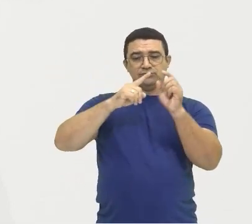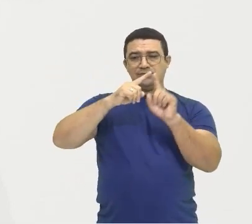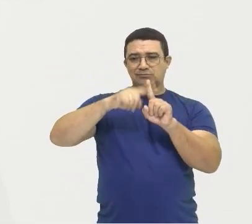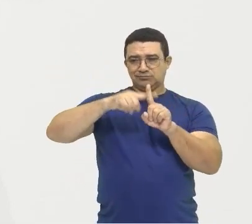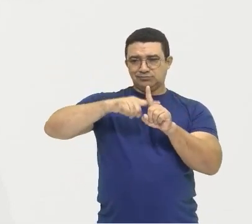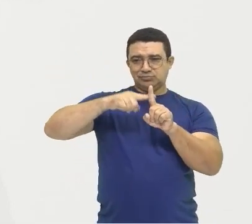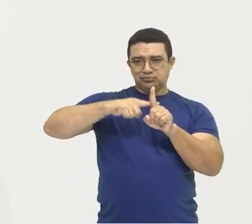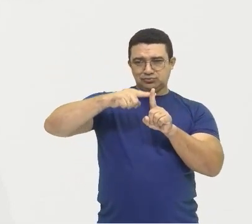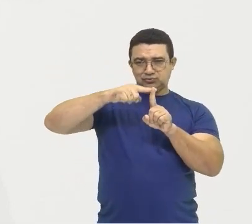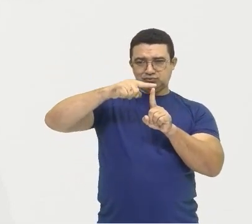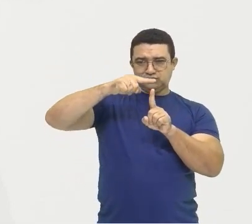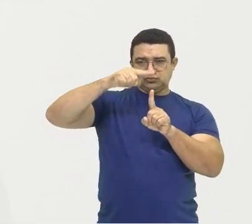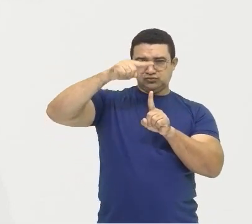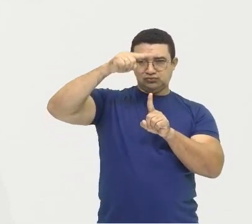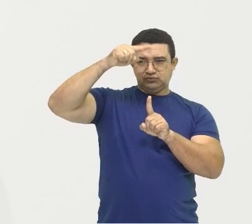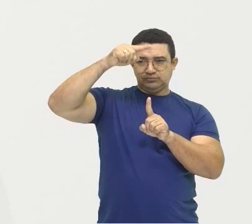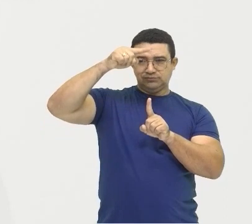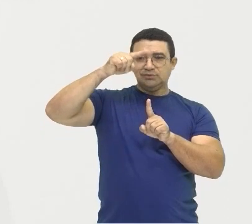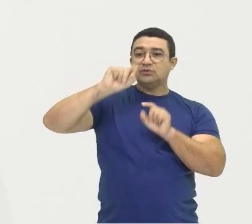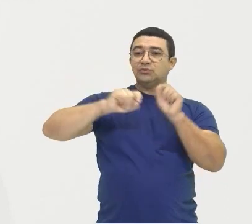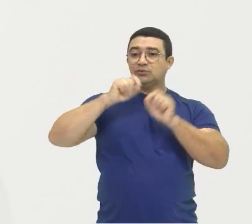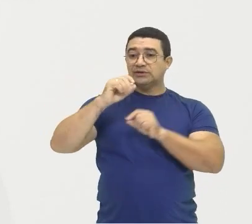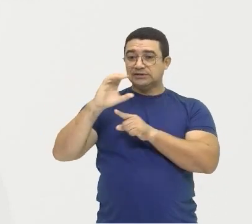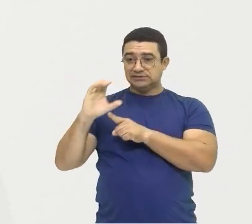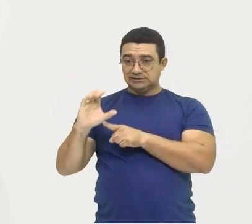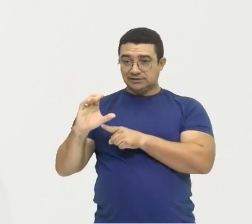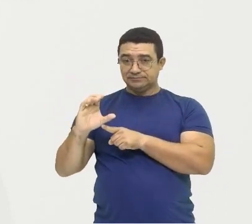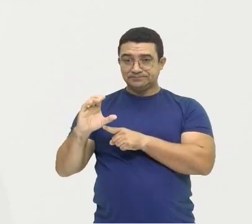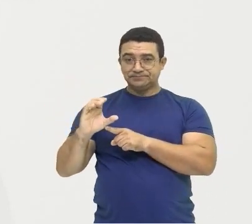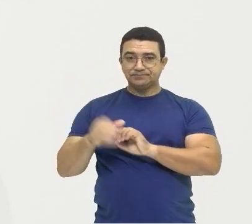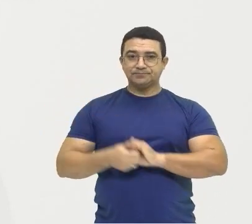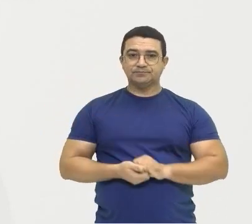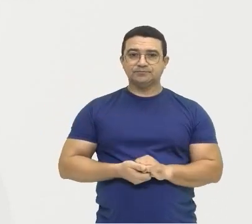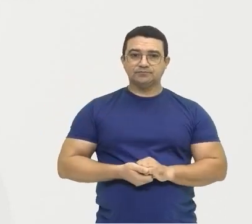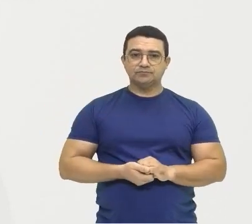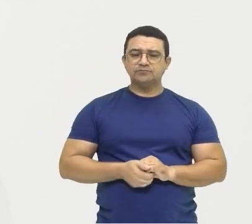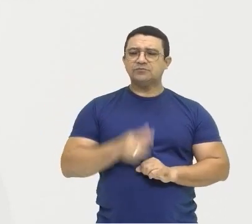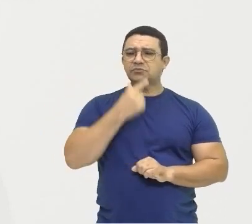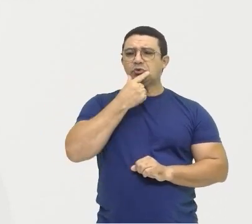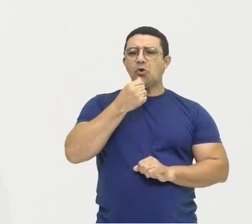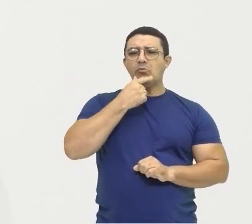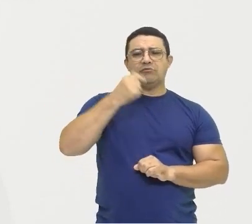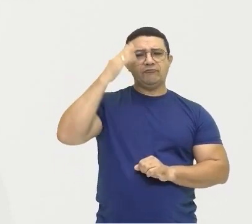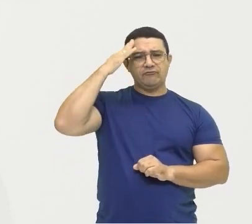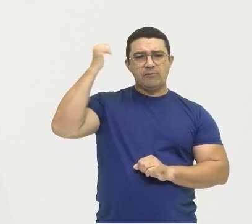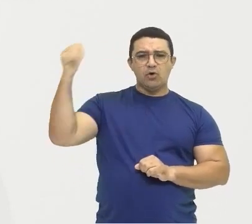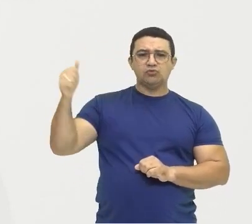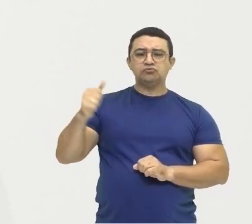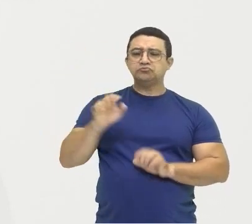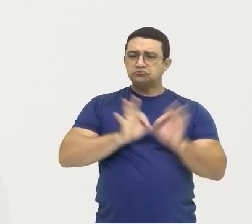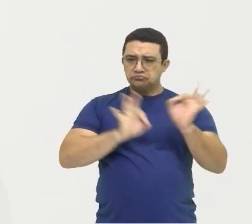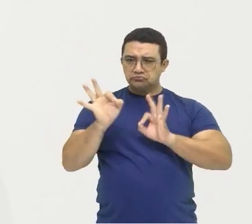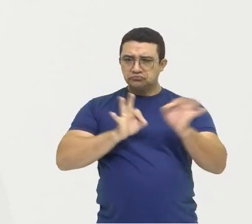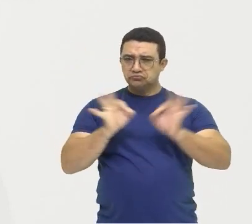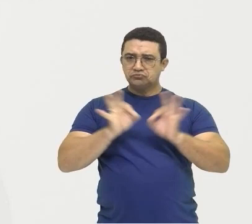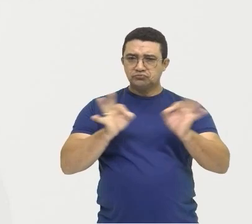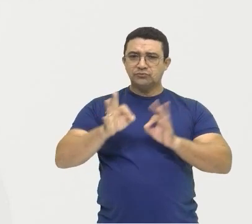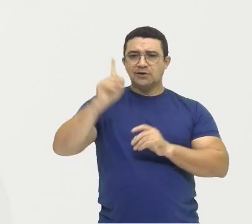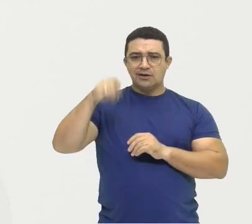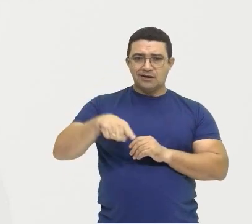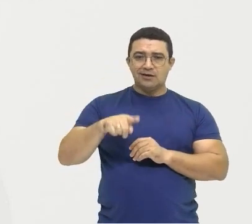1742. Faz tempo, né, pessoal? E o físico que a construiu chama-se Anders